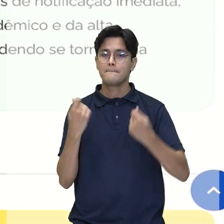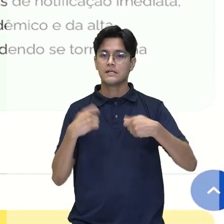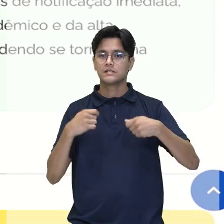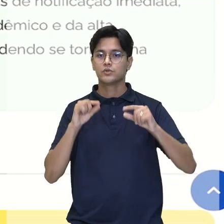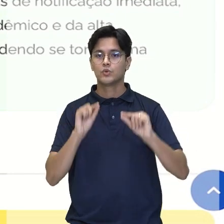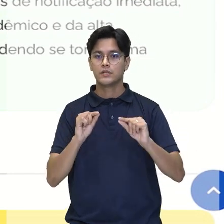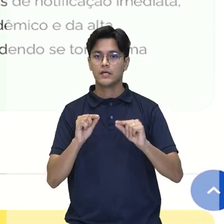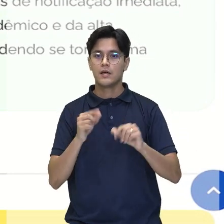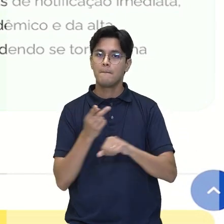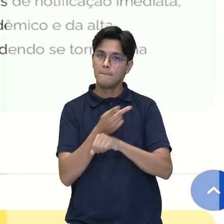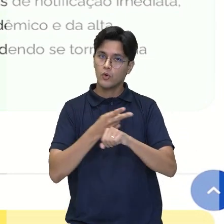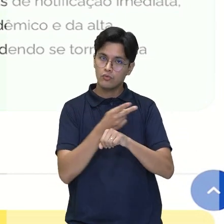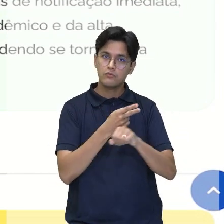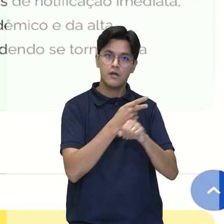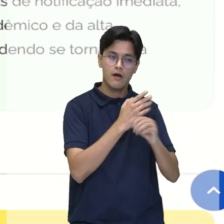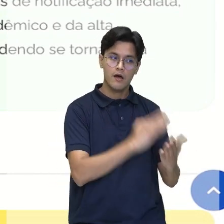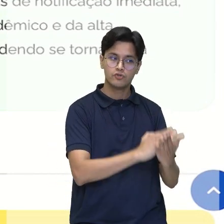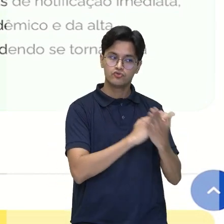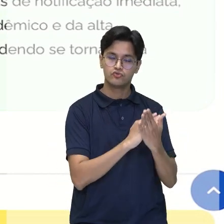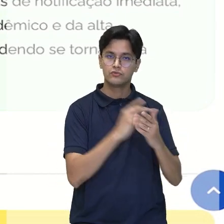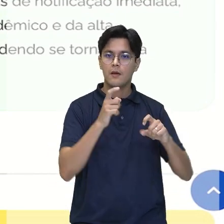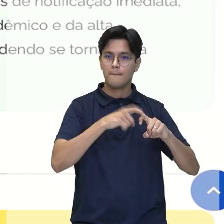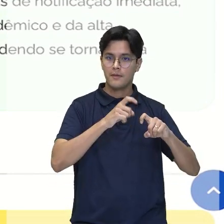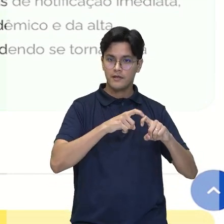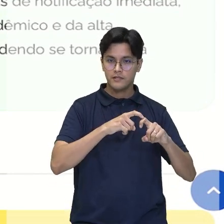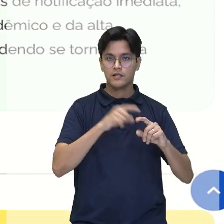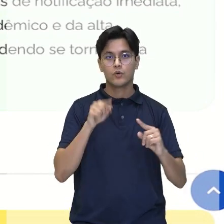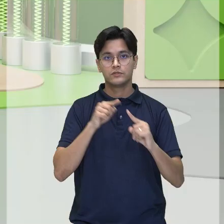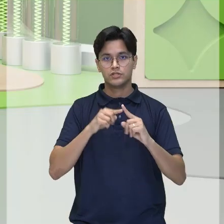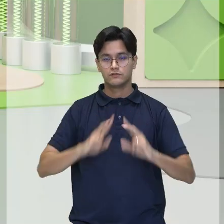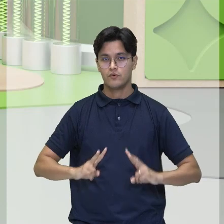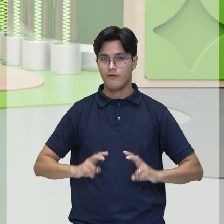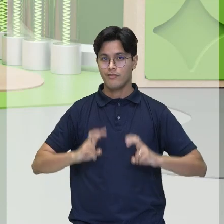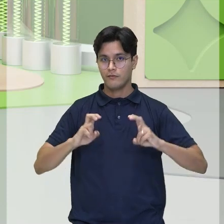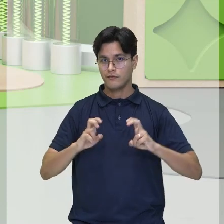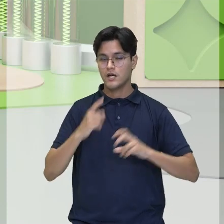precisa procurar ajuda médica para que seja feito o exame de sangue